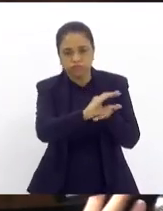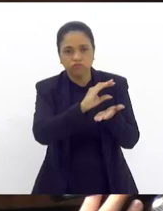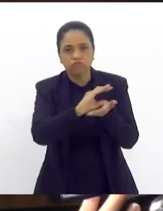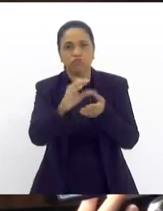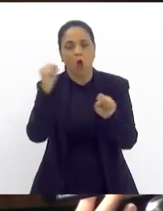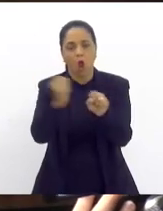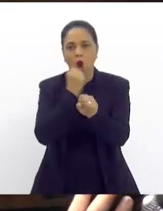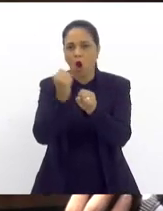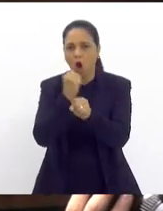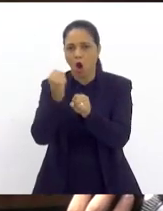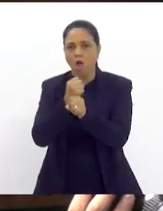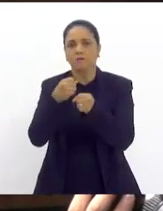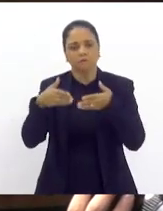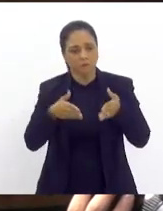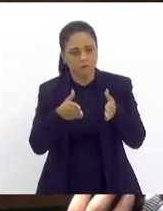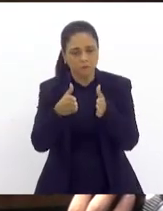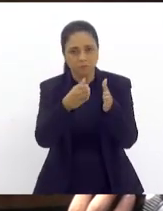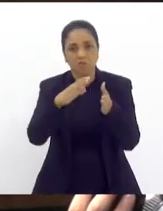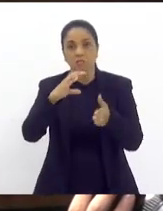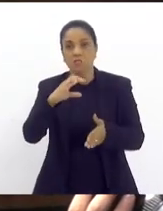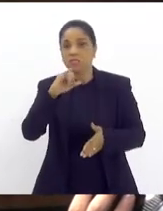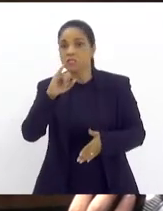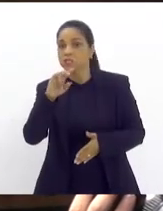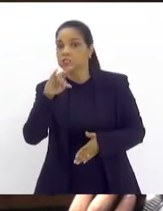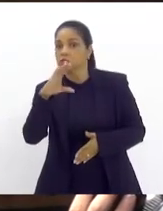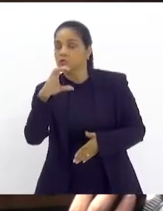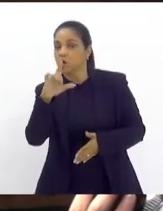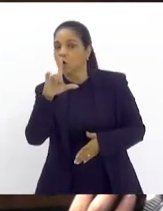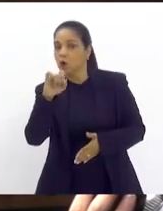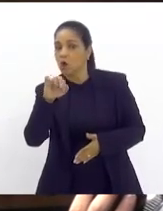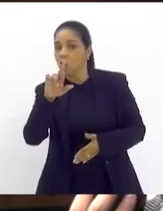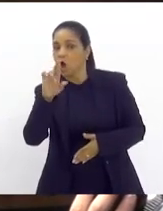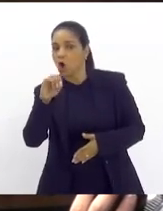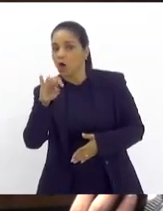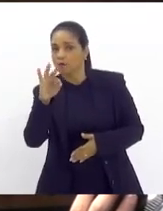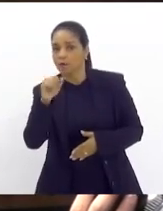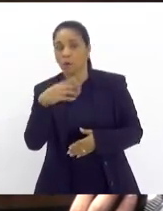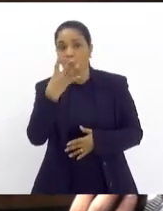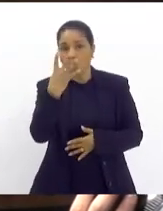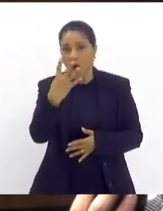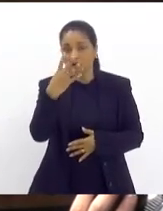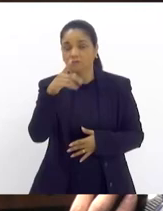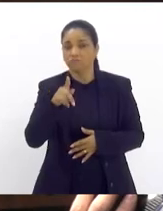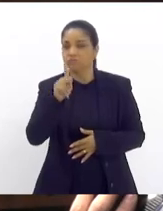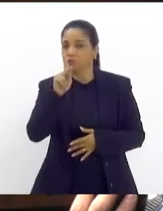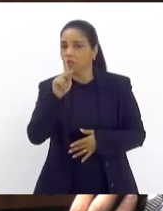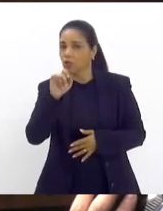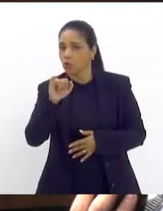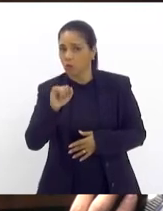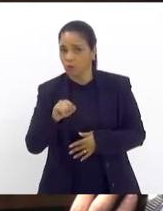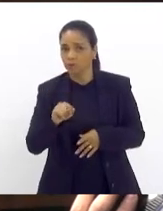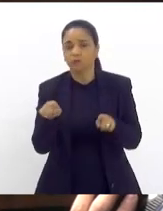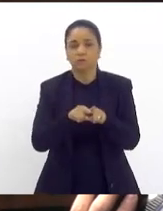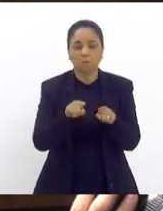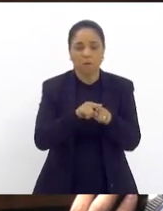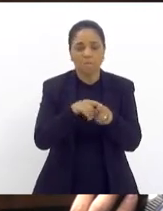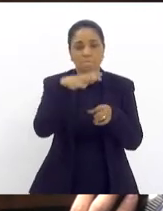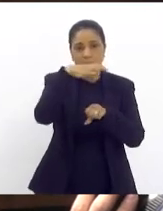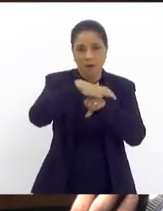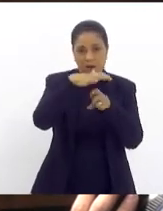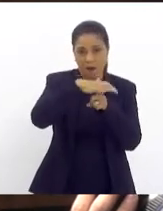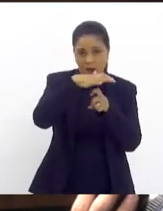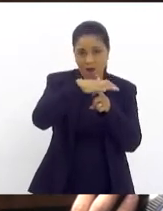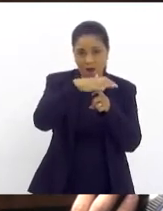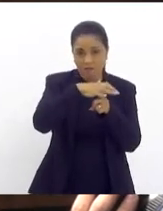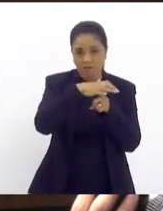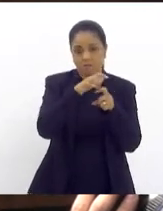contempladas uma ciclorrota com 4 km de extensão que vai desde a Praça do Rocha até a Praça Chico Mendes recém